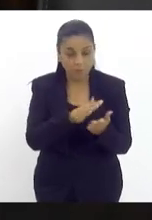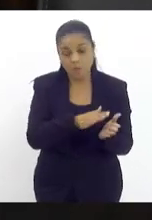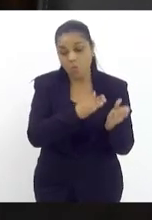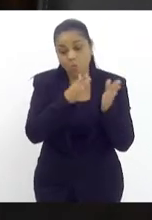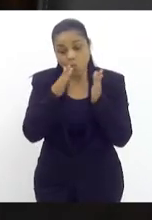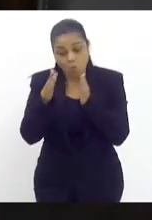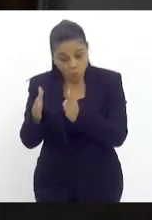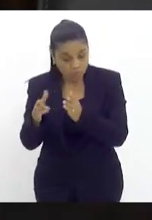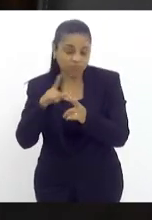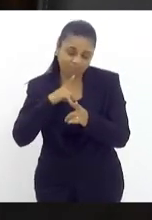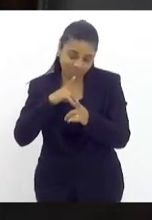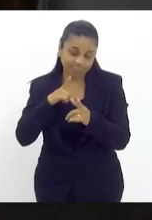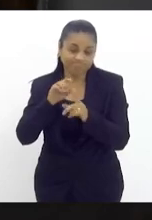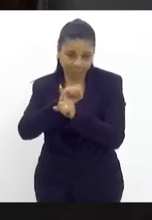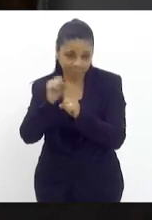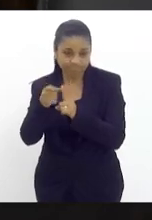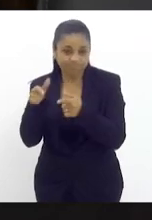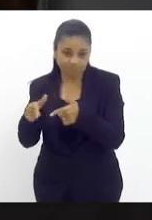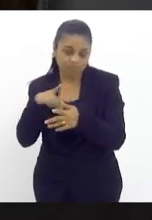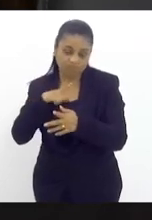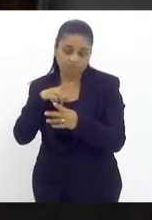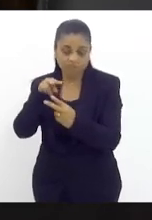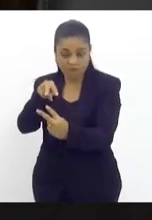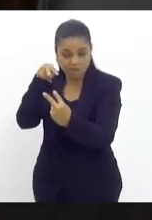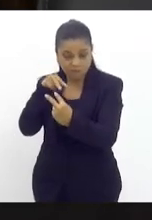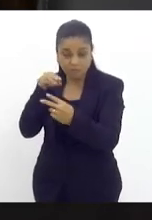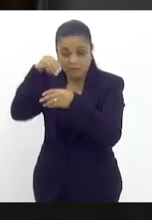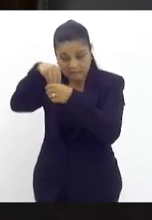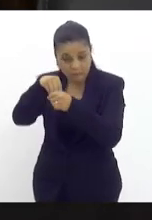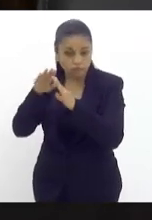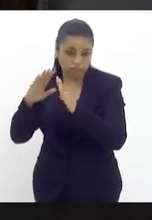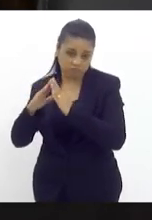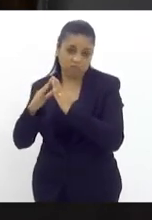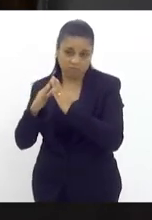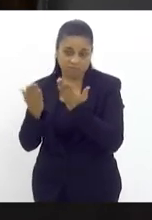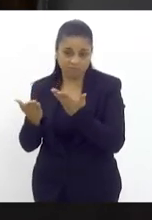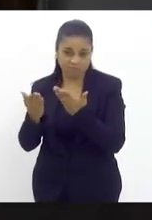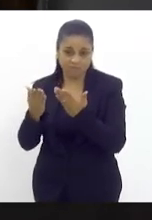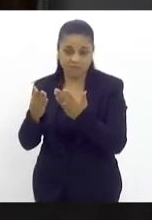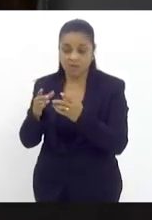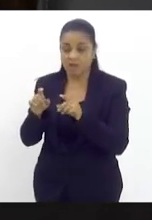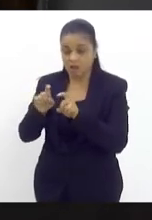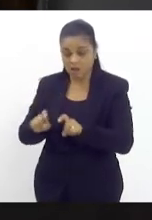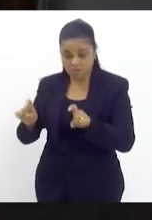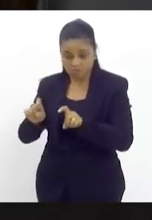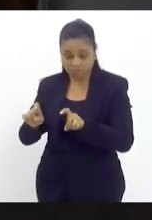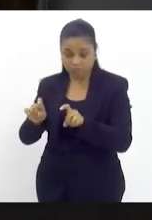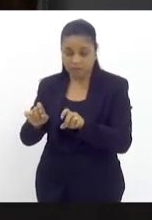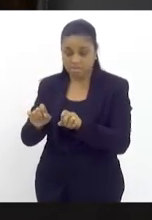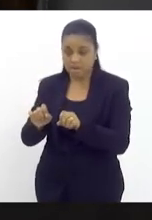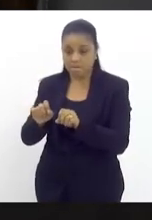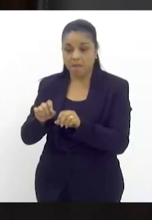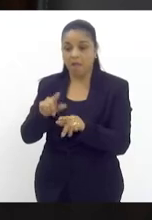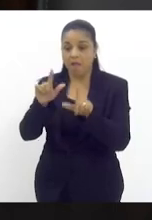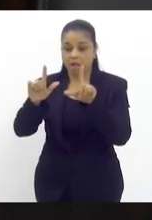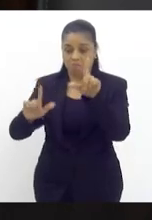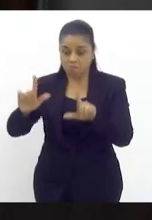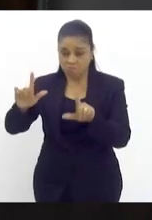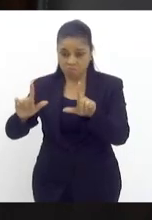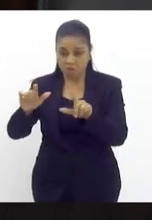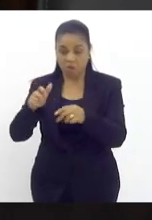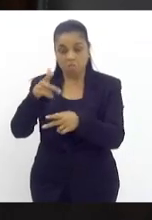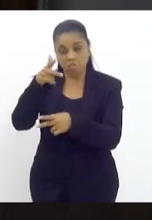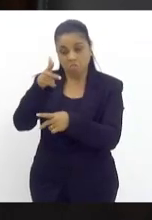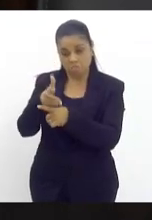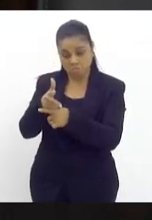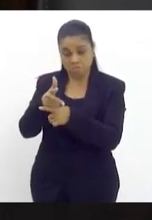teve acesso a isso. A escola foi parar dentro de casa, né? A criança ligava o computador e estava a professora ali, ou numa aula